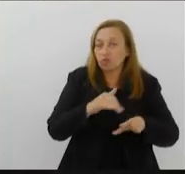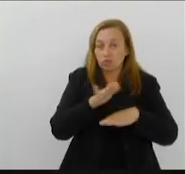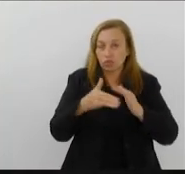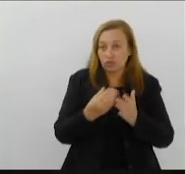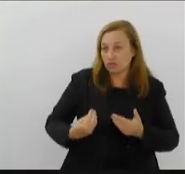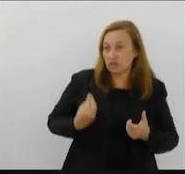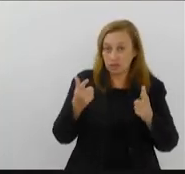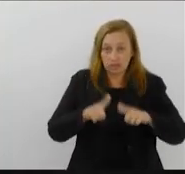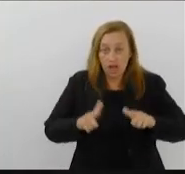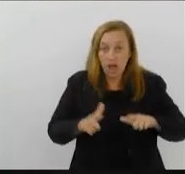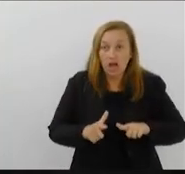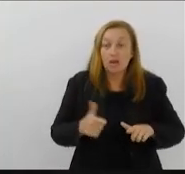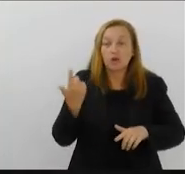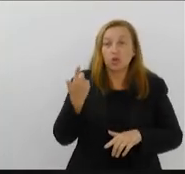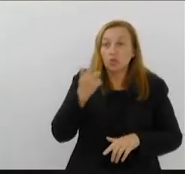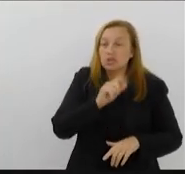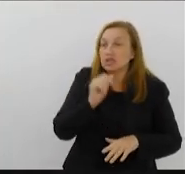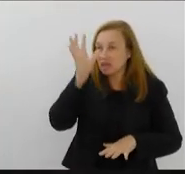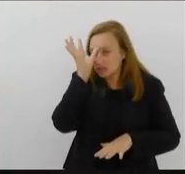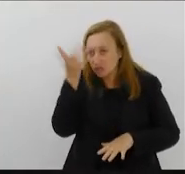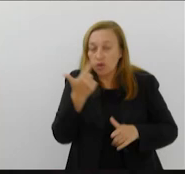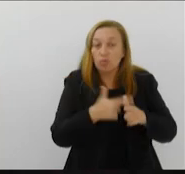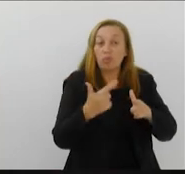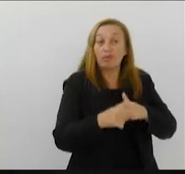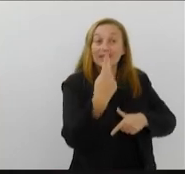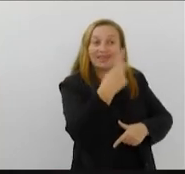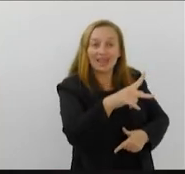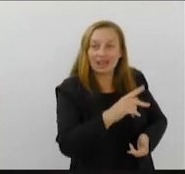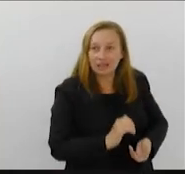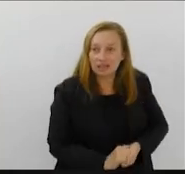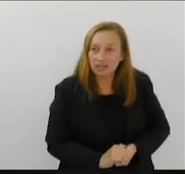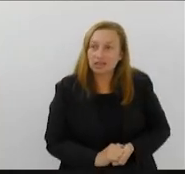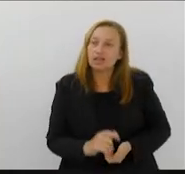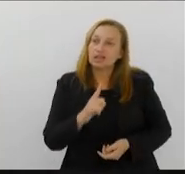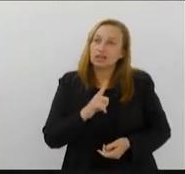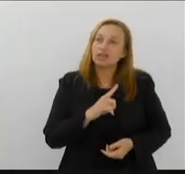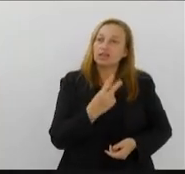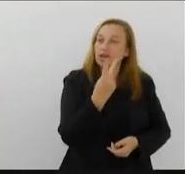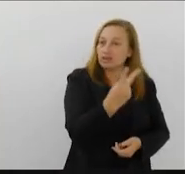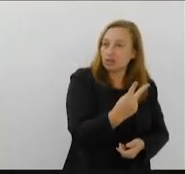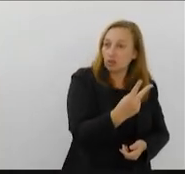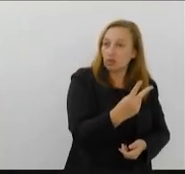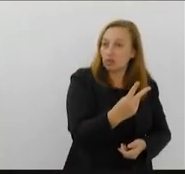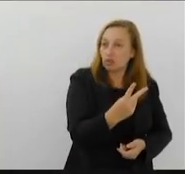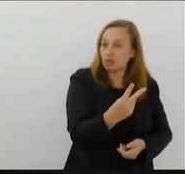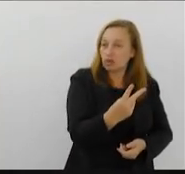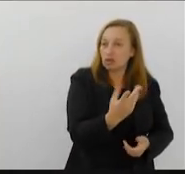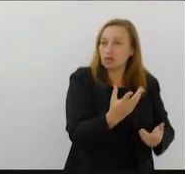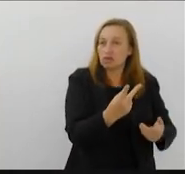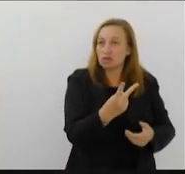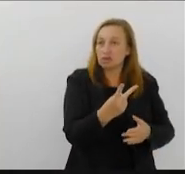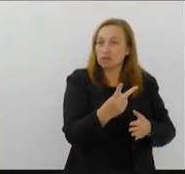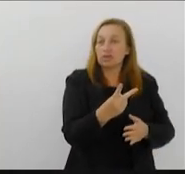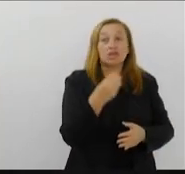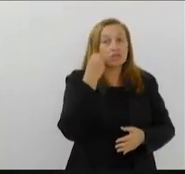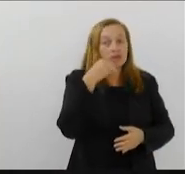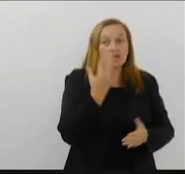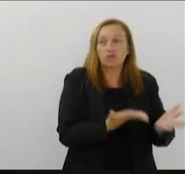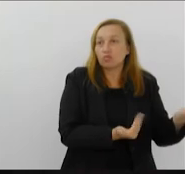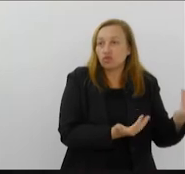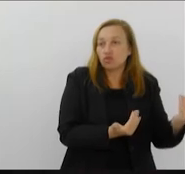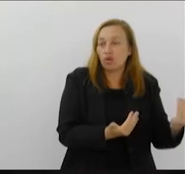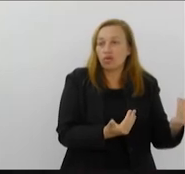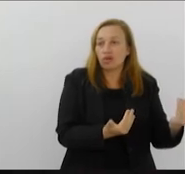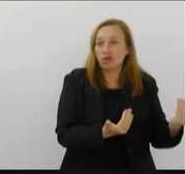aqui. Para que a gente consiga resolver o problema dele, que teve dois ciclos como jovem aprendiz e não conseguiu